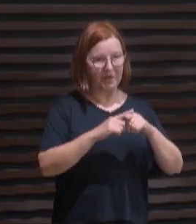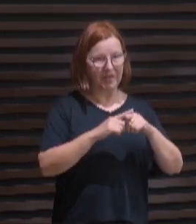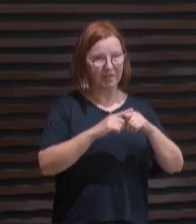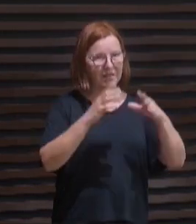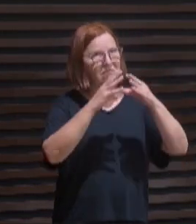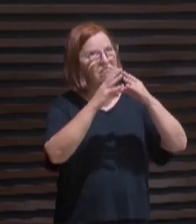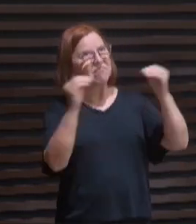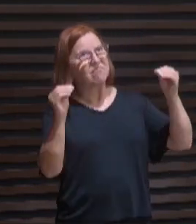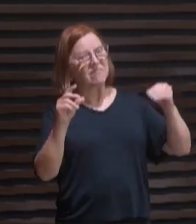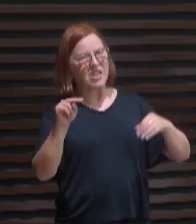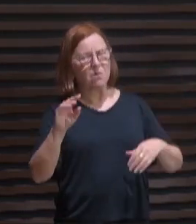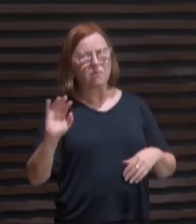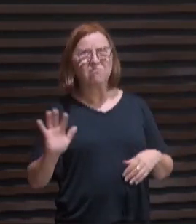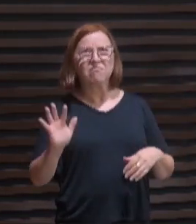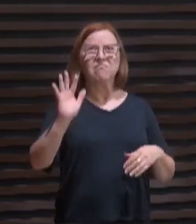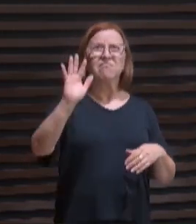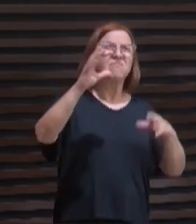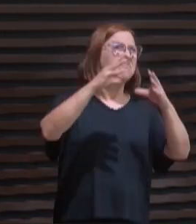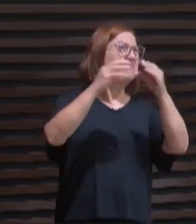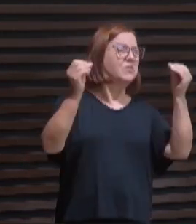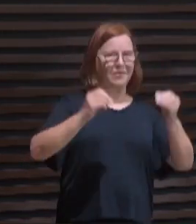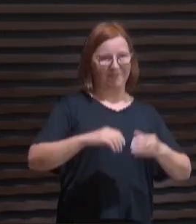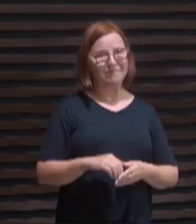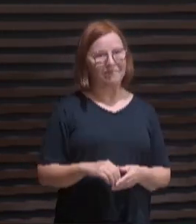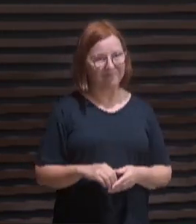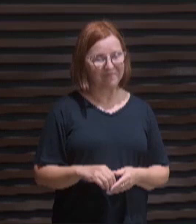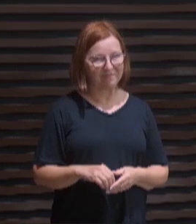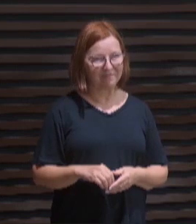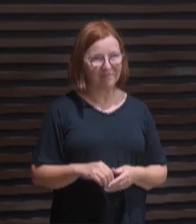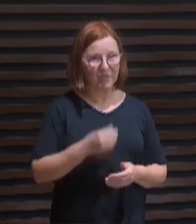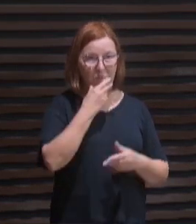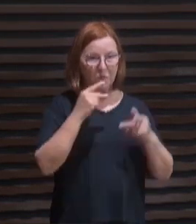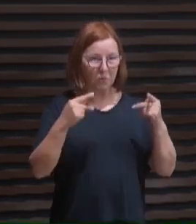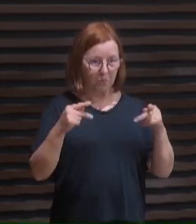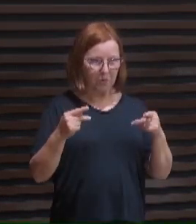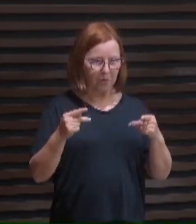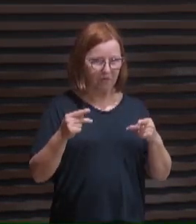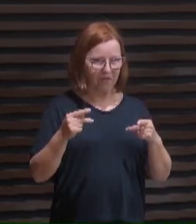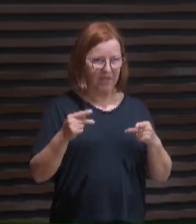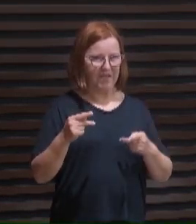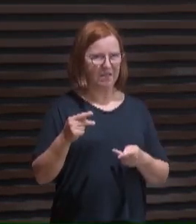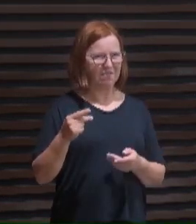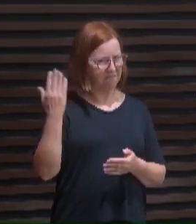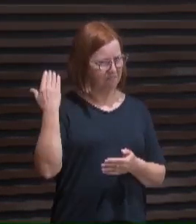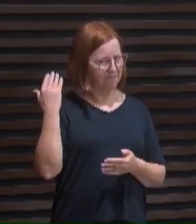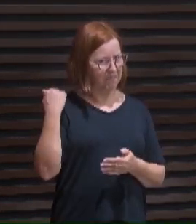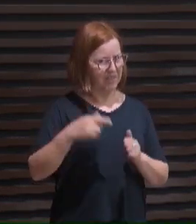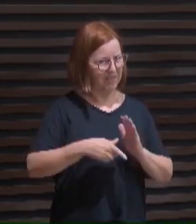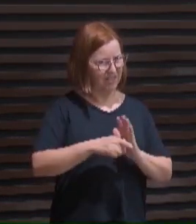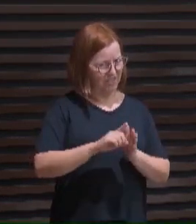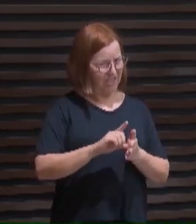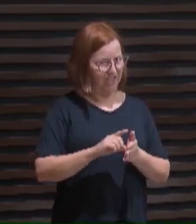a figura, profeta do 7º século antes de Cristo, e é isso que eles